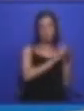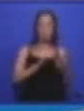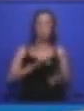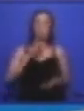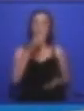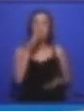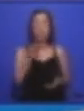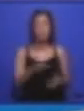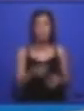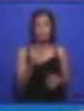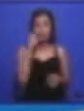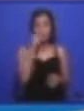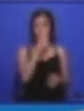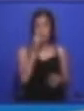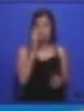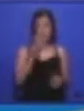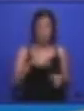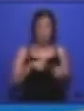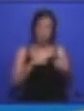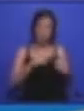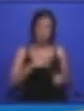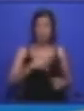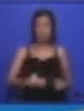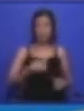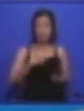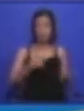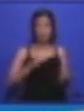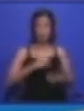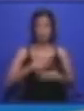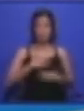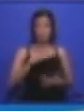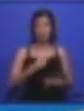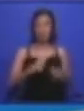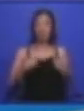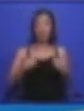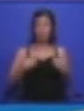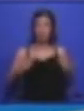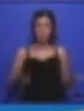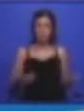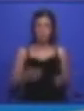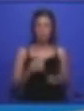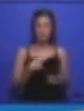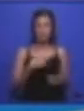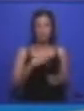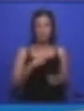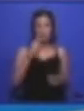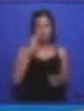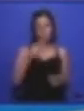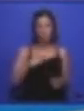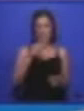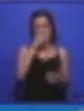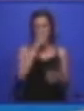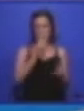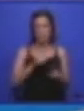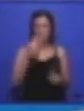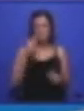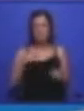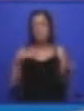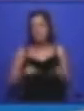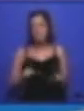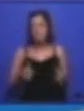costuma-se dizer que o que olhos não veem, coração não sente. E se os meus amigos gostam de mim, não me vão gostar de ver em baixo, de me ver